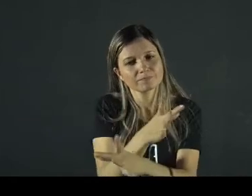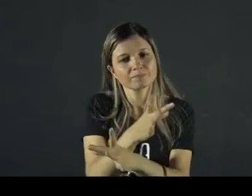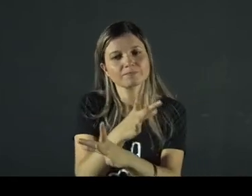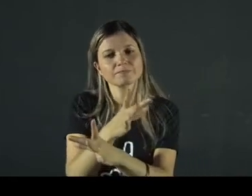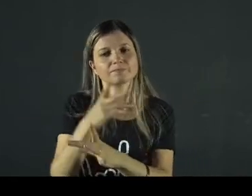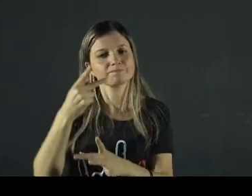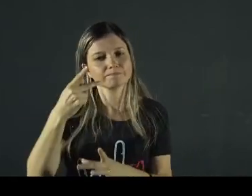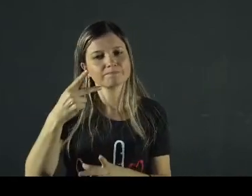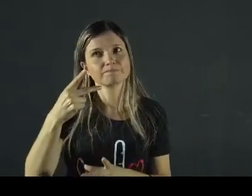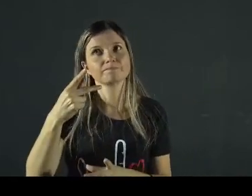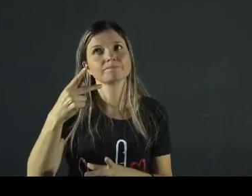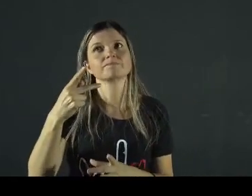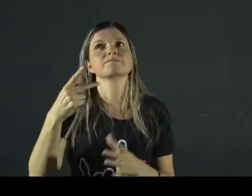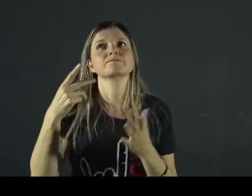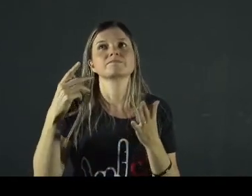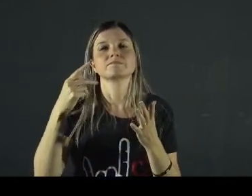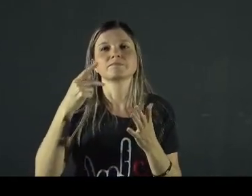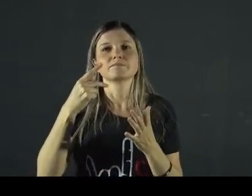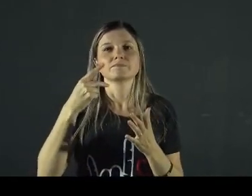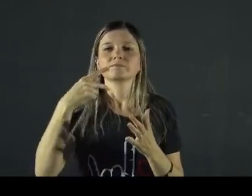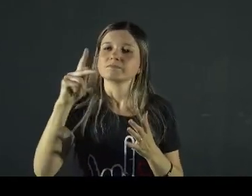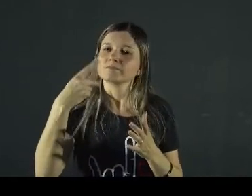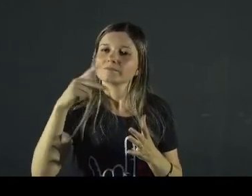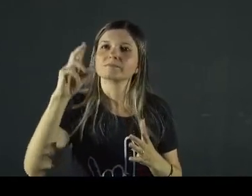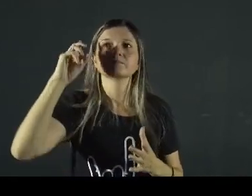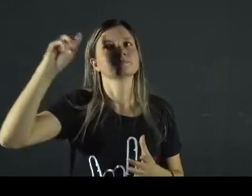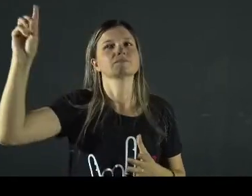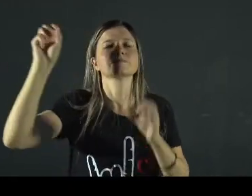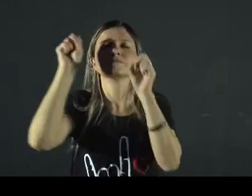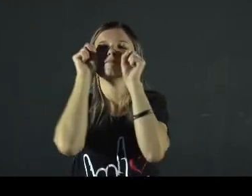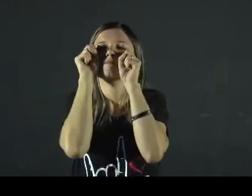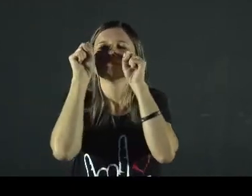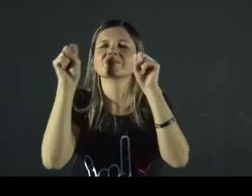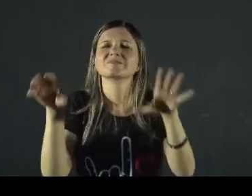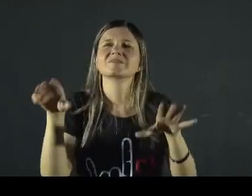parte. Agradeço a Deus pela sua vida.